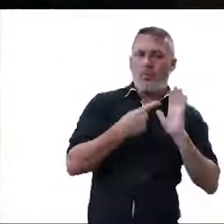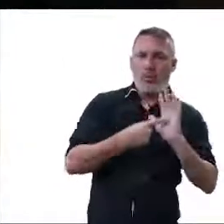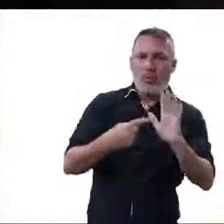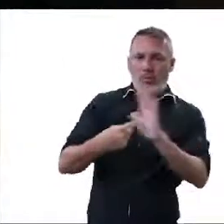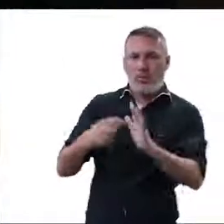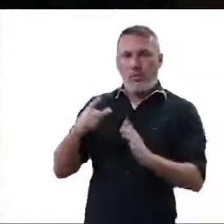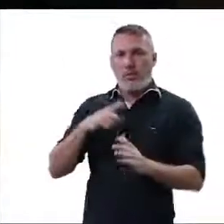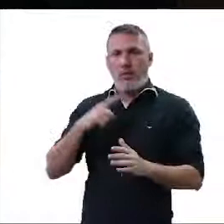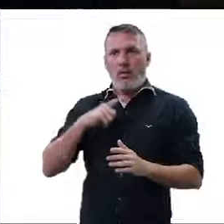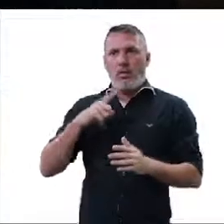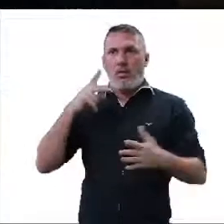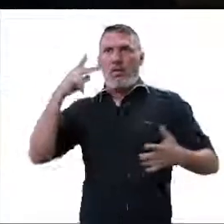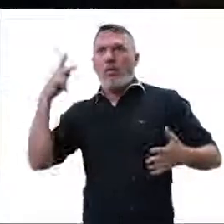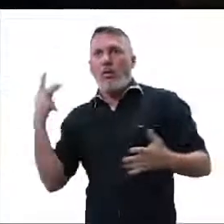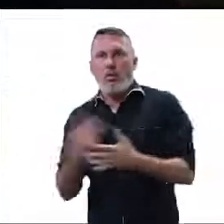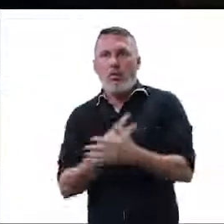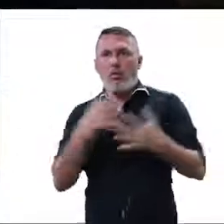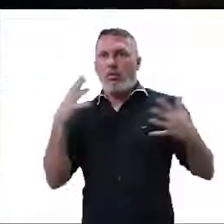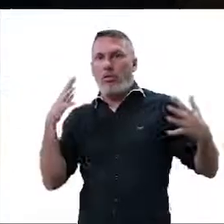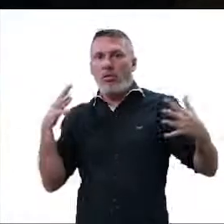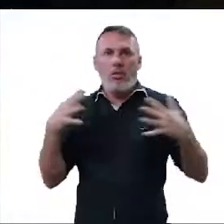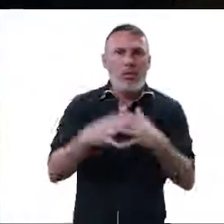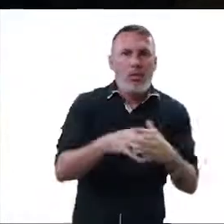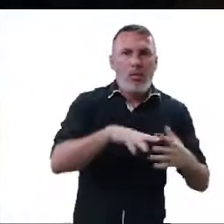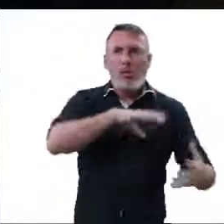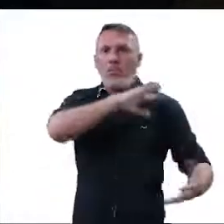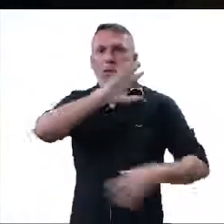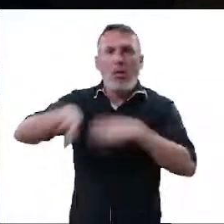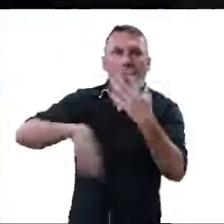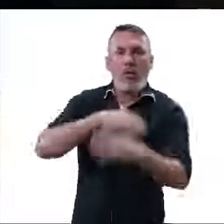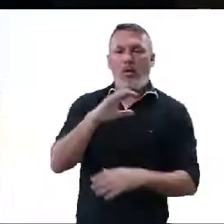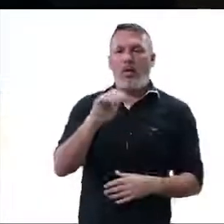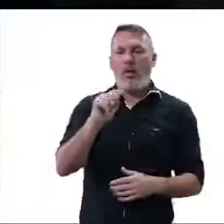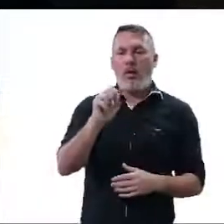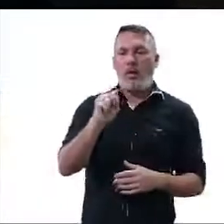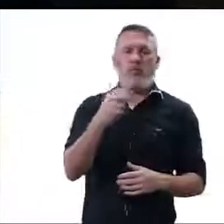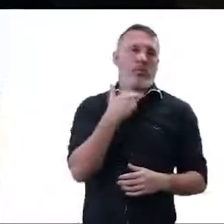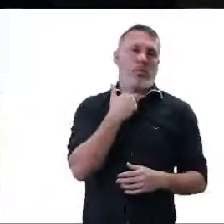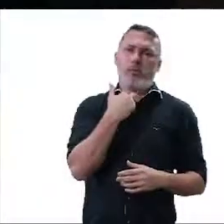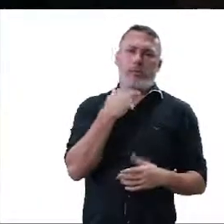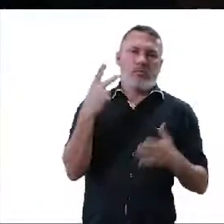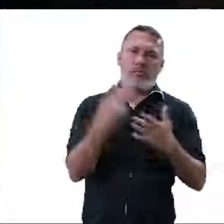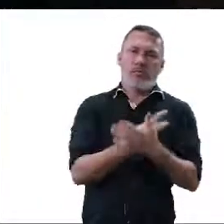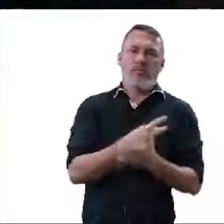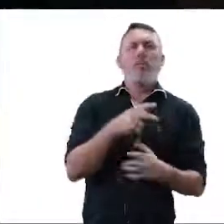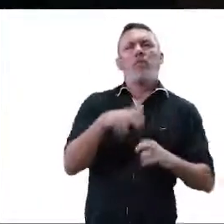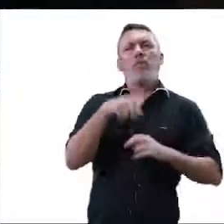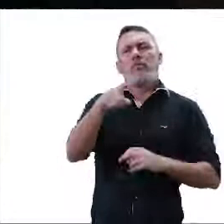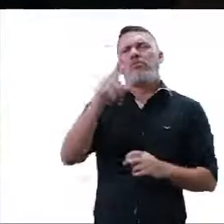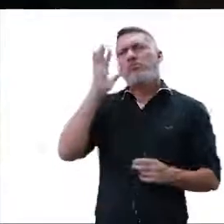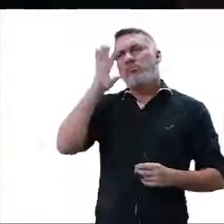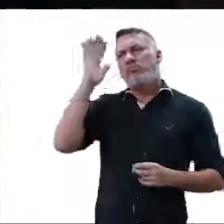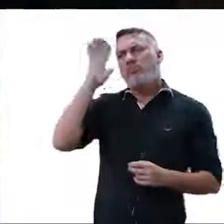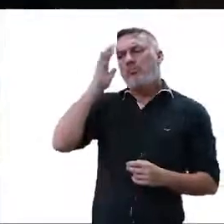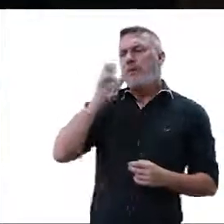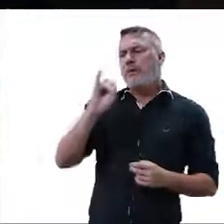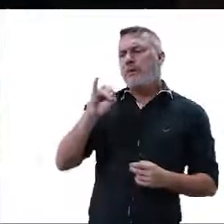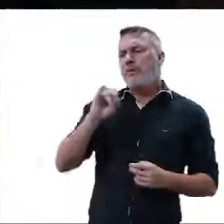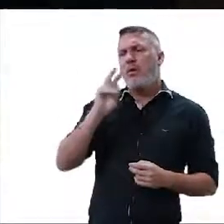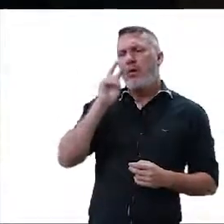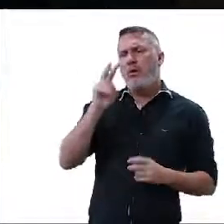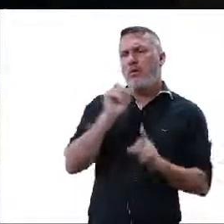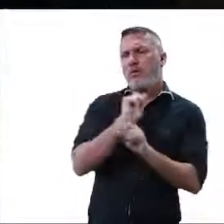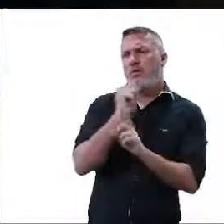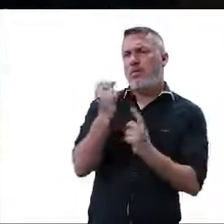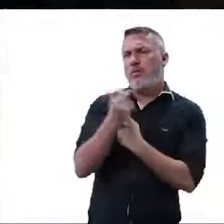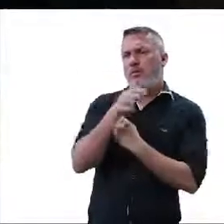de caos, tá? Então, quando você para e pensa uma sociedade baseada,